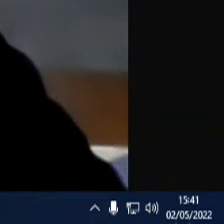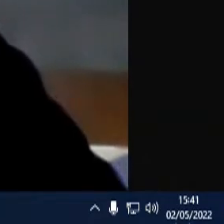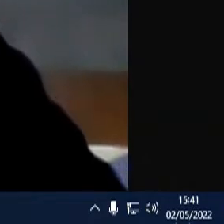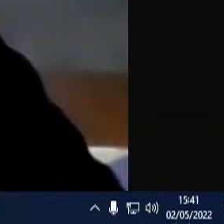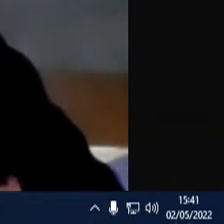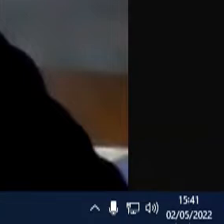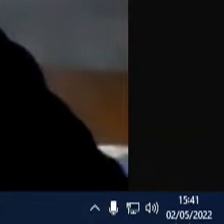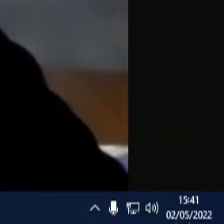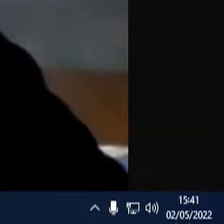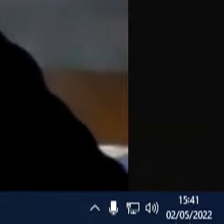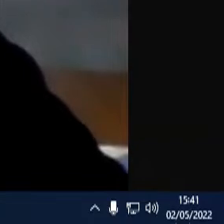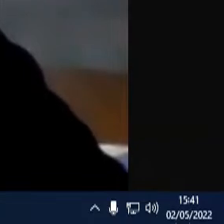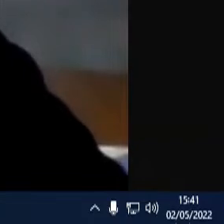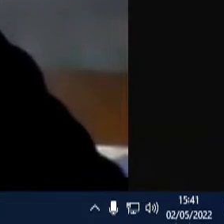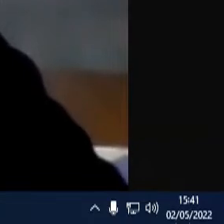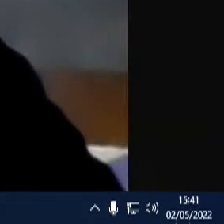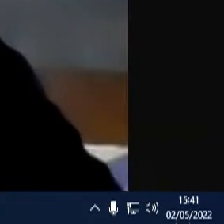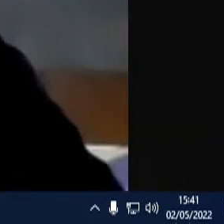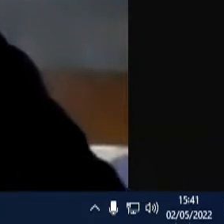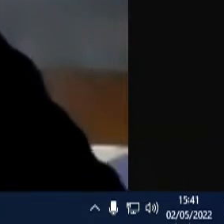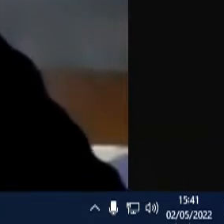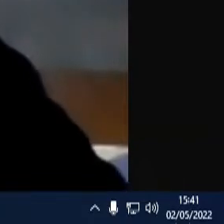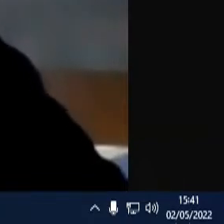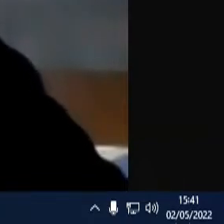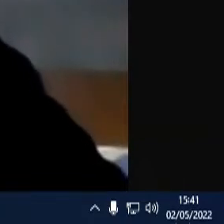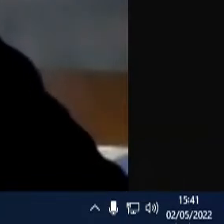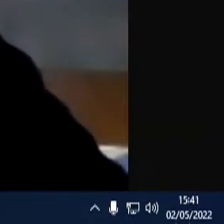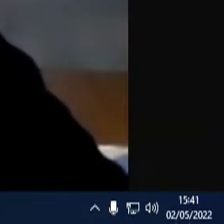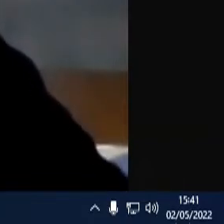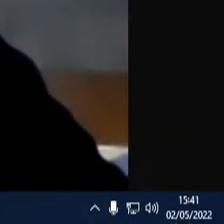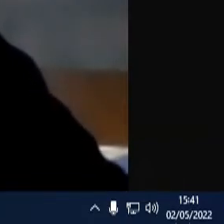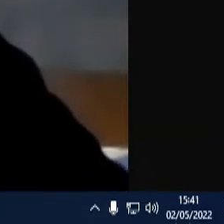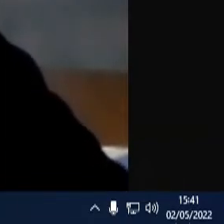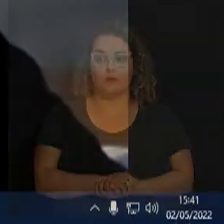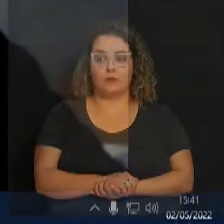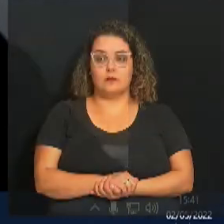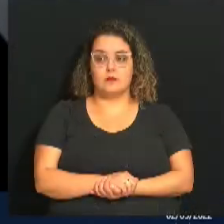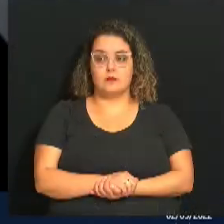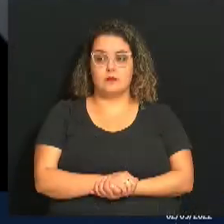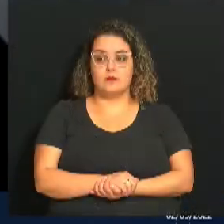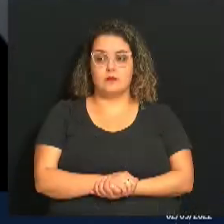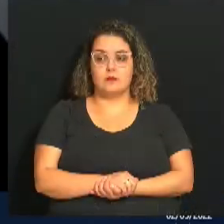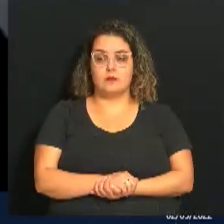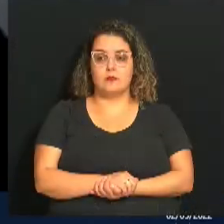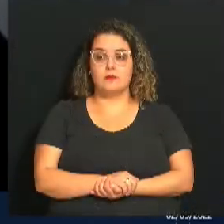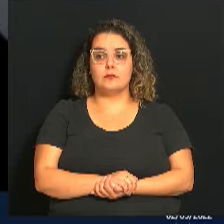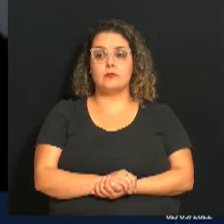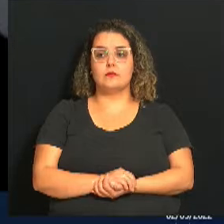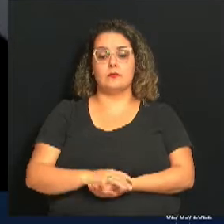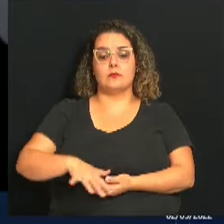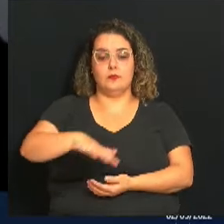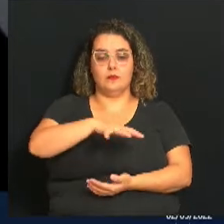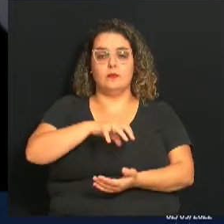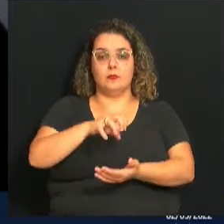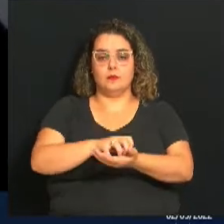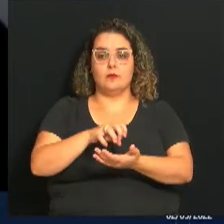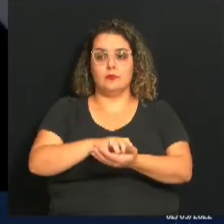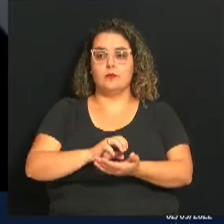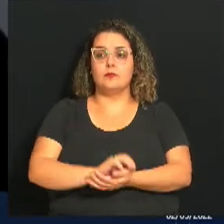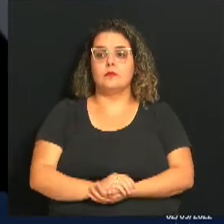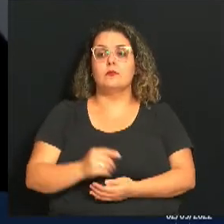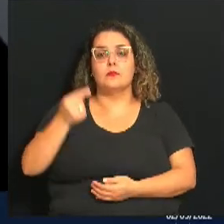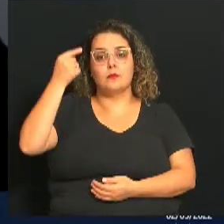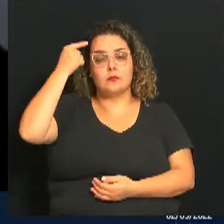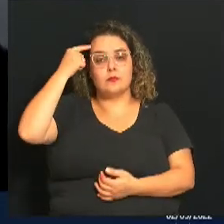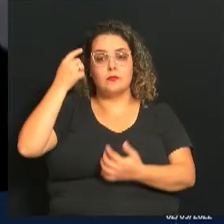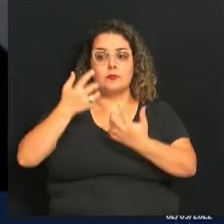está trabalhando junto com a Unicamp para voltar alguns cursos para a área central. Estamos pensando na lei do